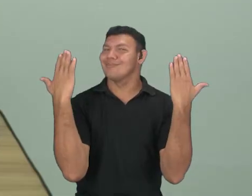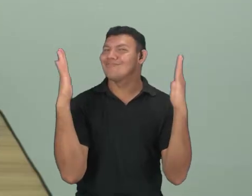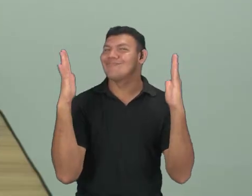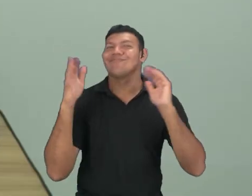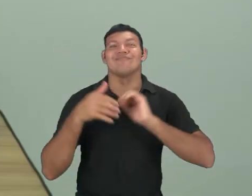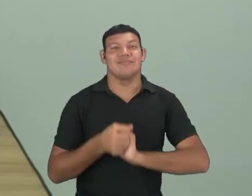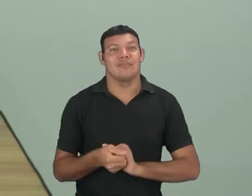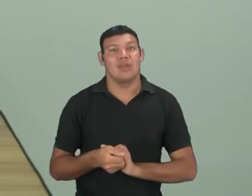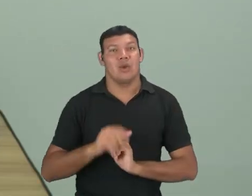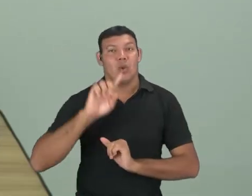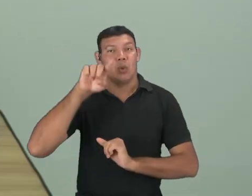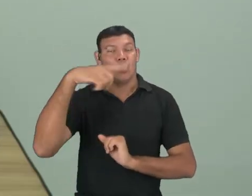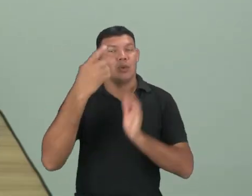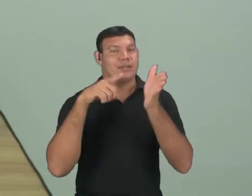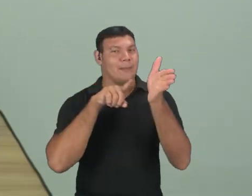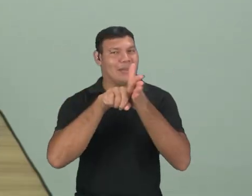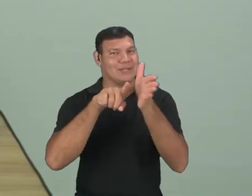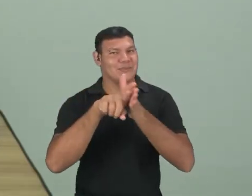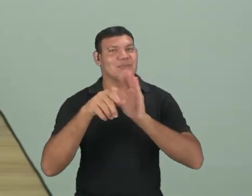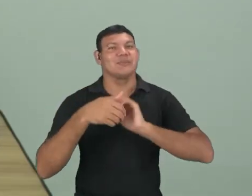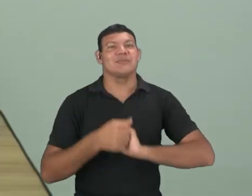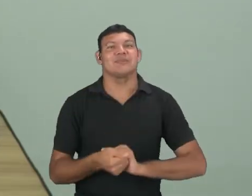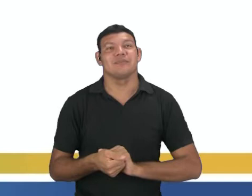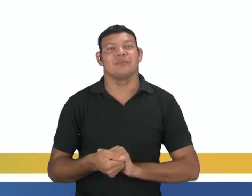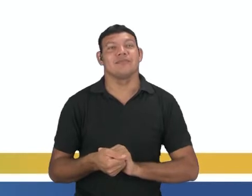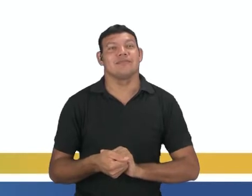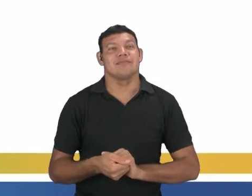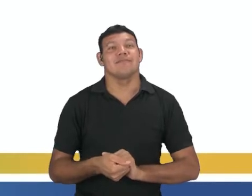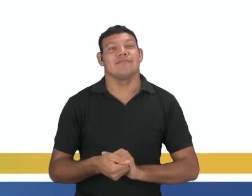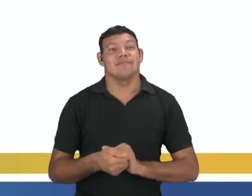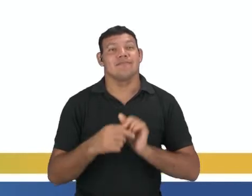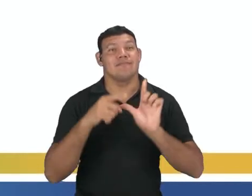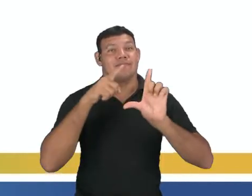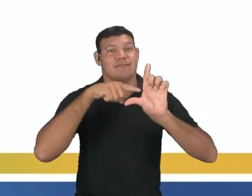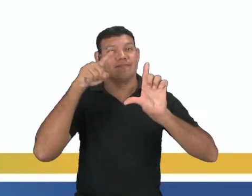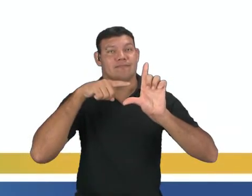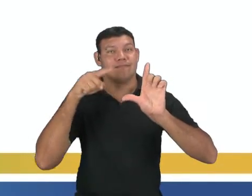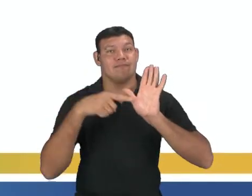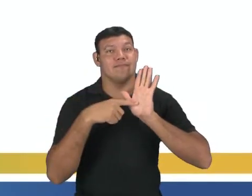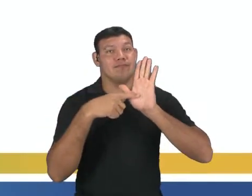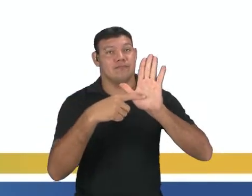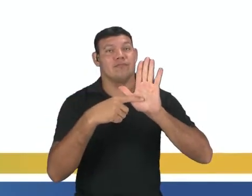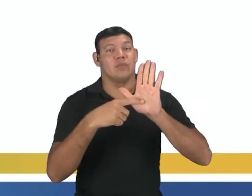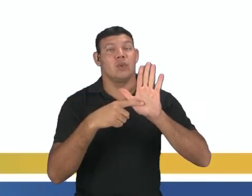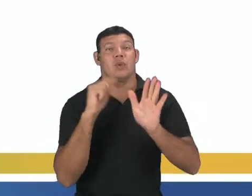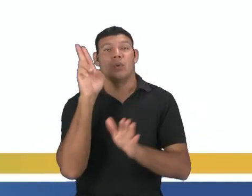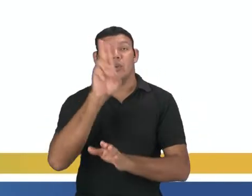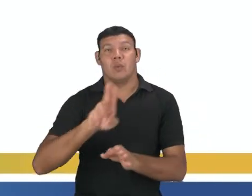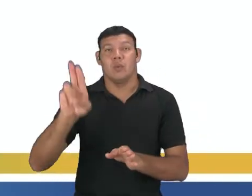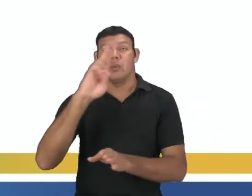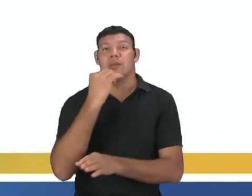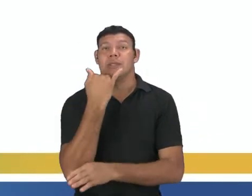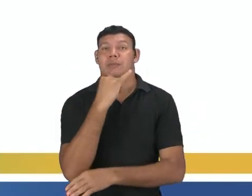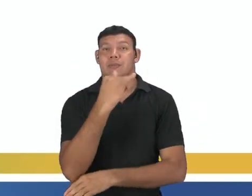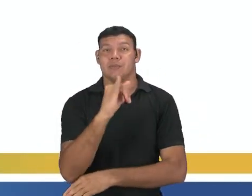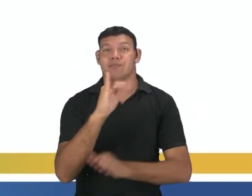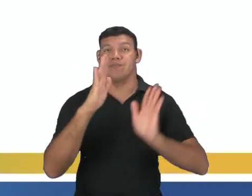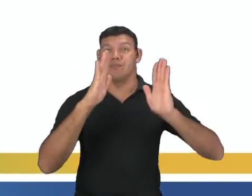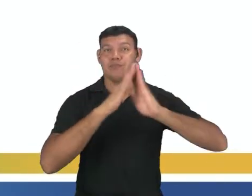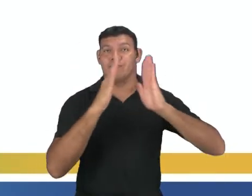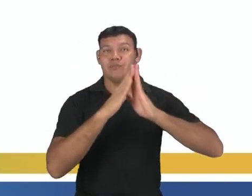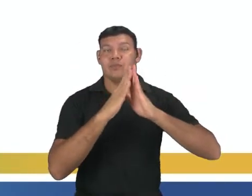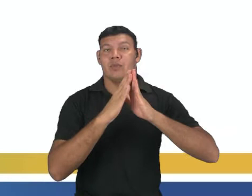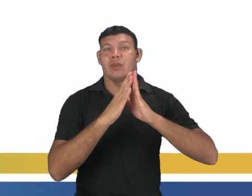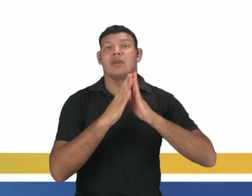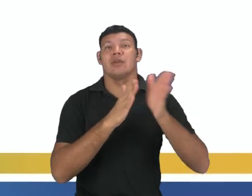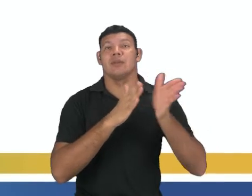bem. Vamos para a próxima questão. O gráfico mostra o consumo de energia elétrica de uma casa